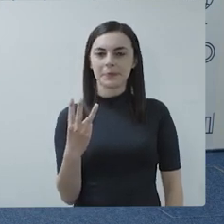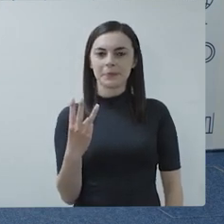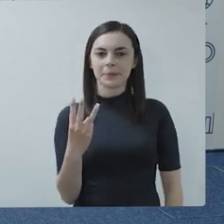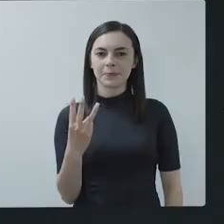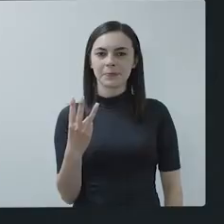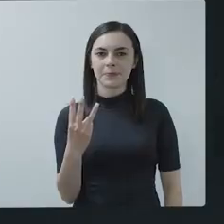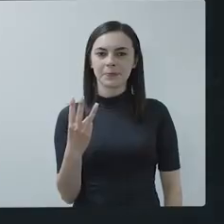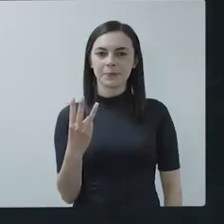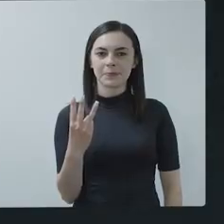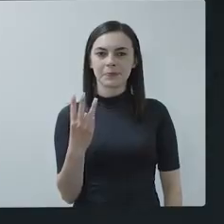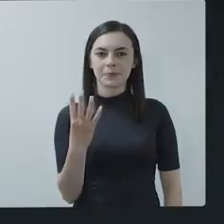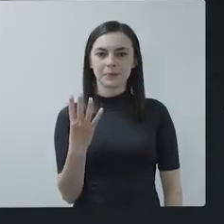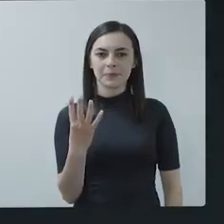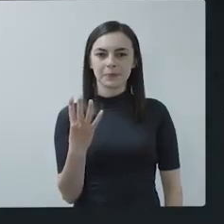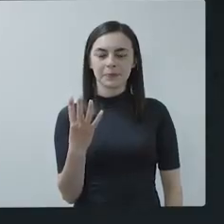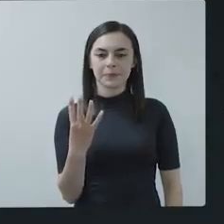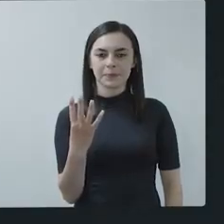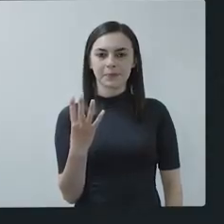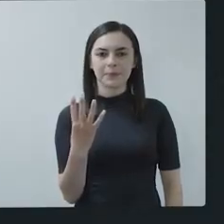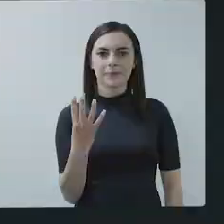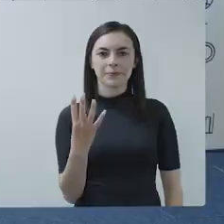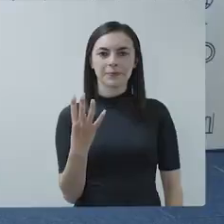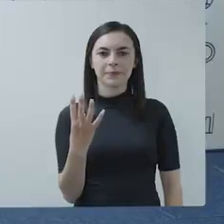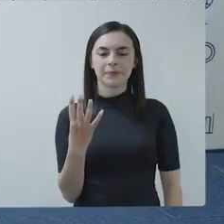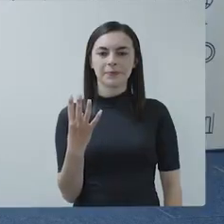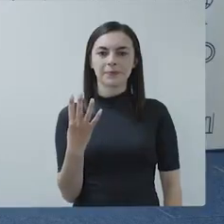três, quatro,